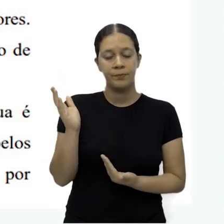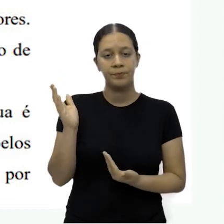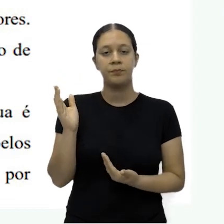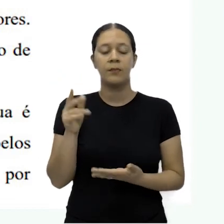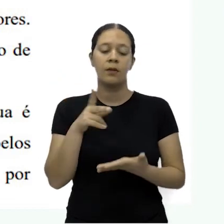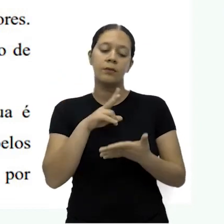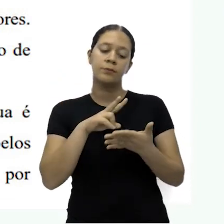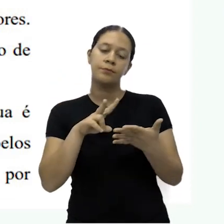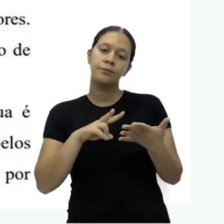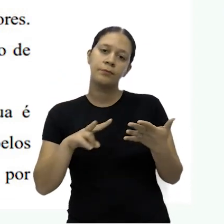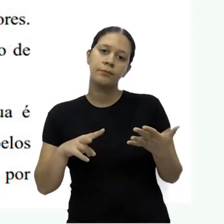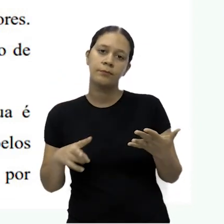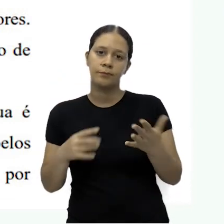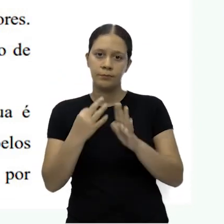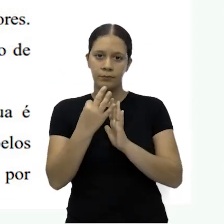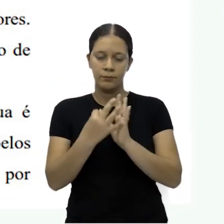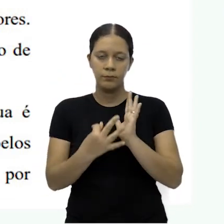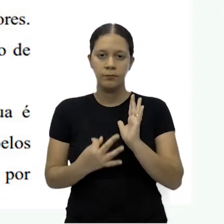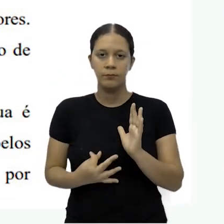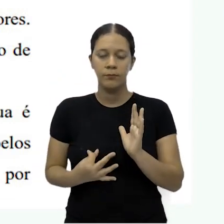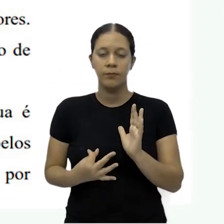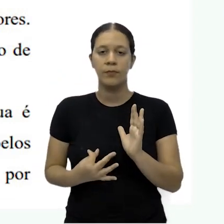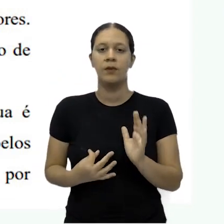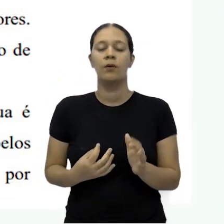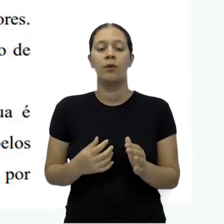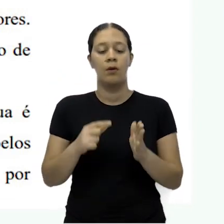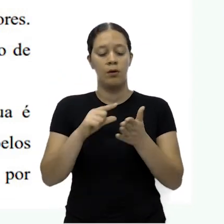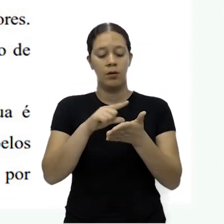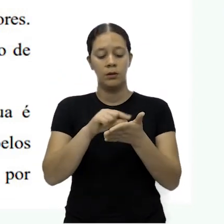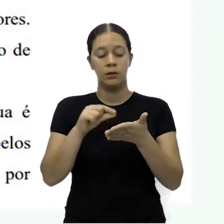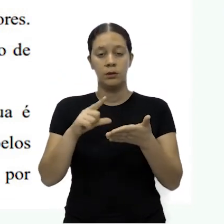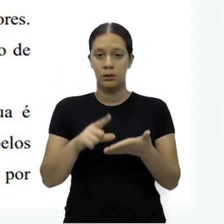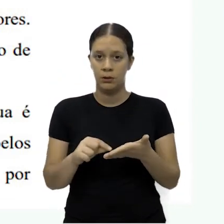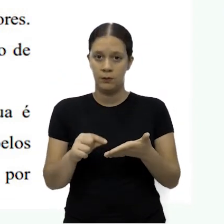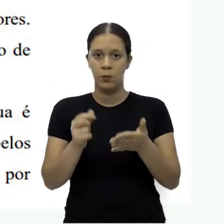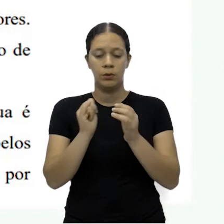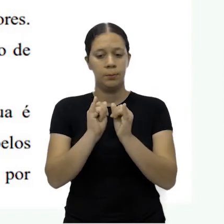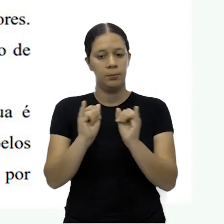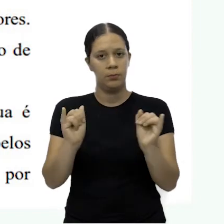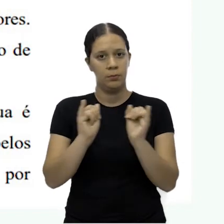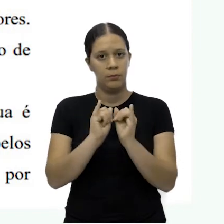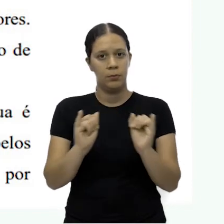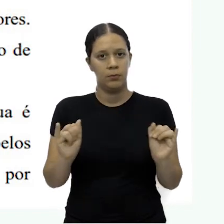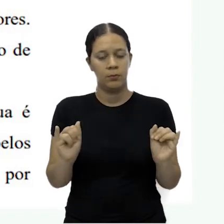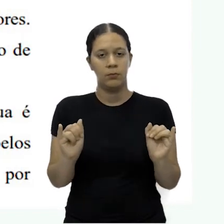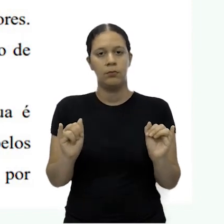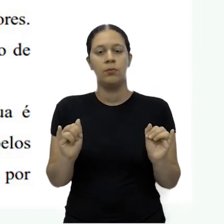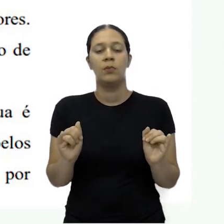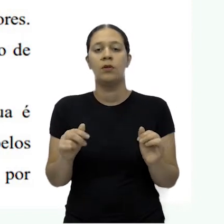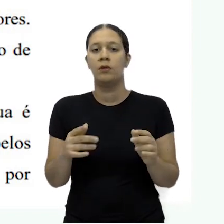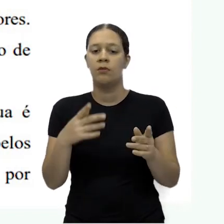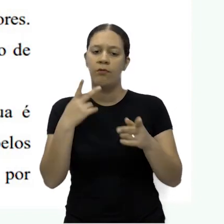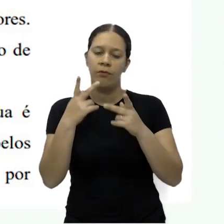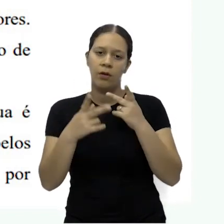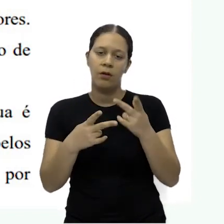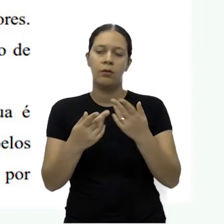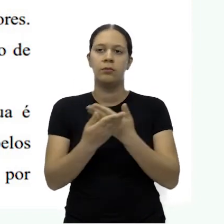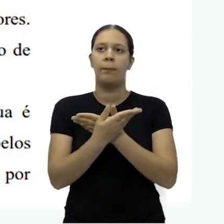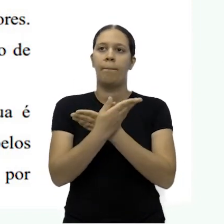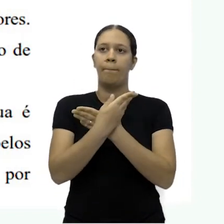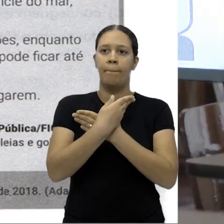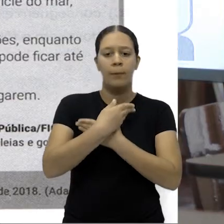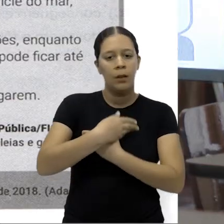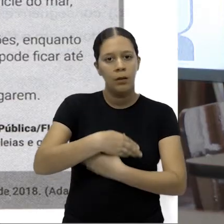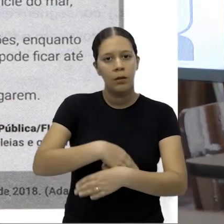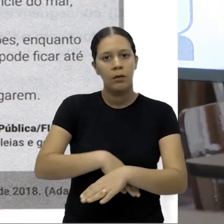queria que vocês pausassem e lessem esse texto. Esse texto é um artigo científico que fala sobre os cetáceos,